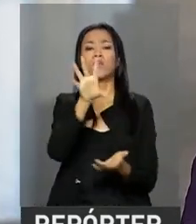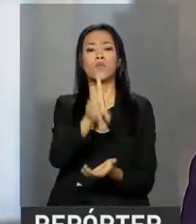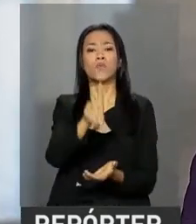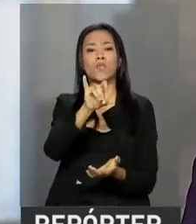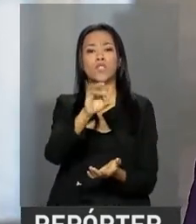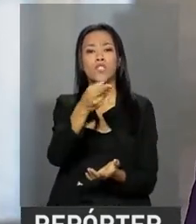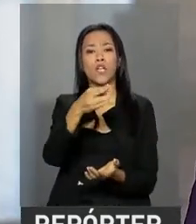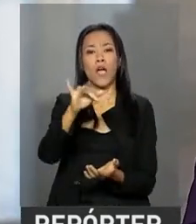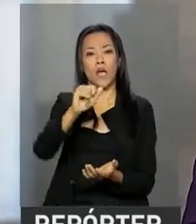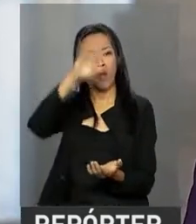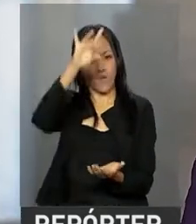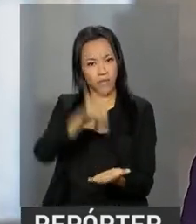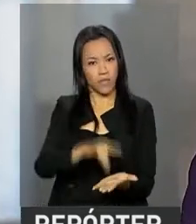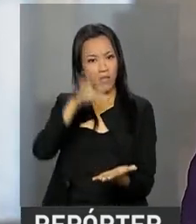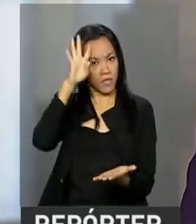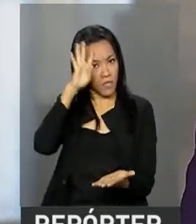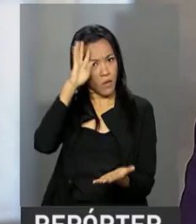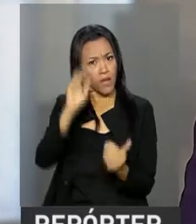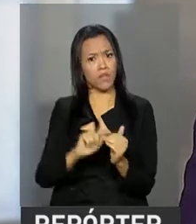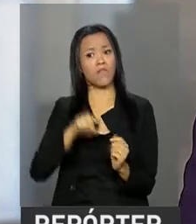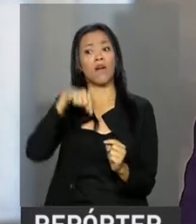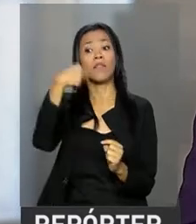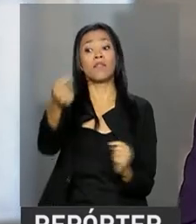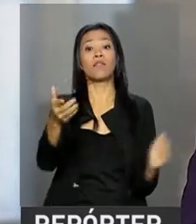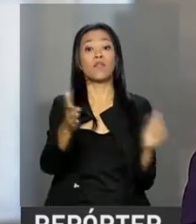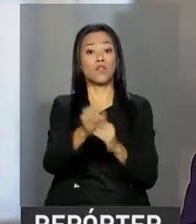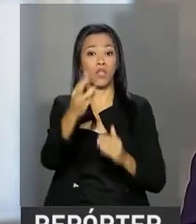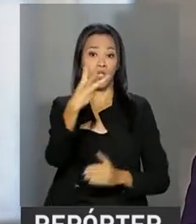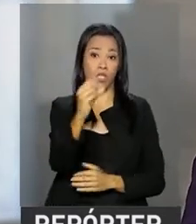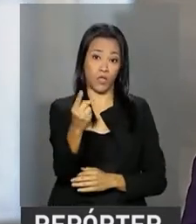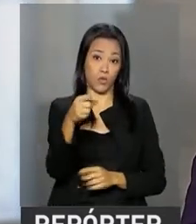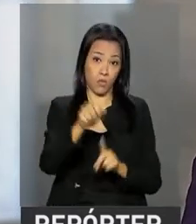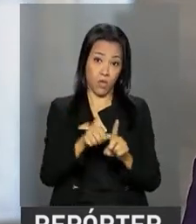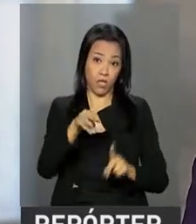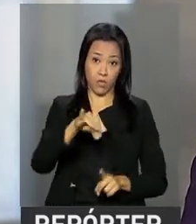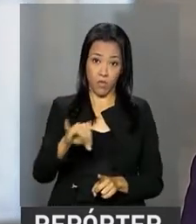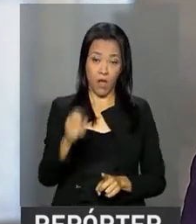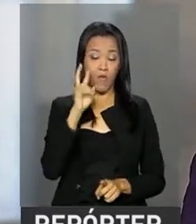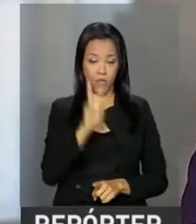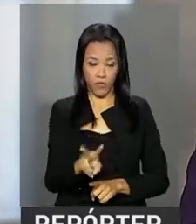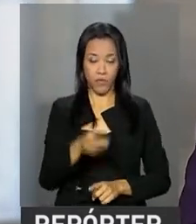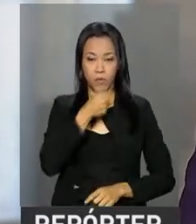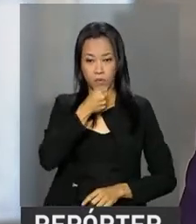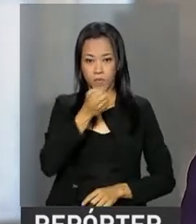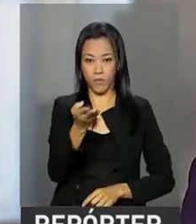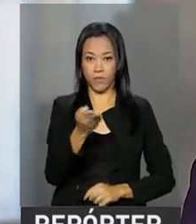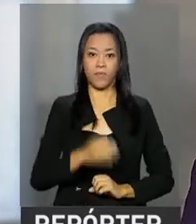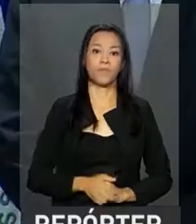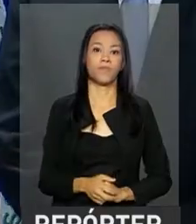da União desta quarta e vai até o dia 31 de maio. Vamos ouvir o pronunciamento do ministro.